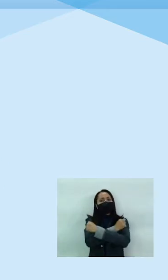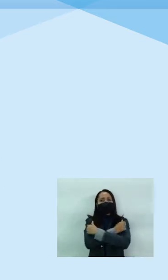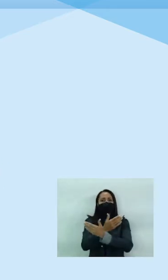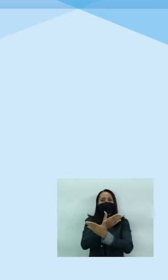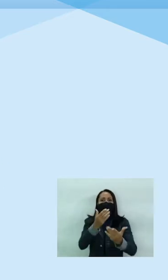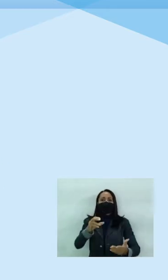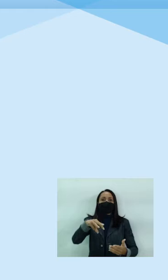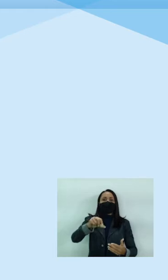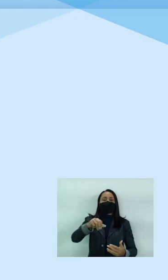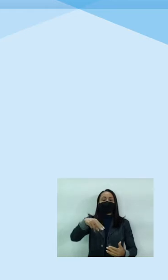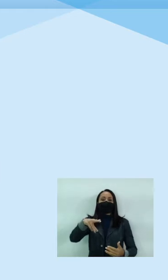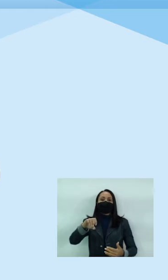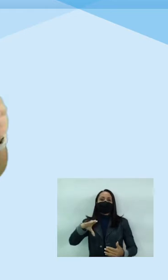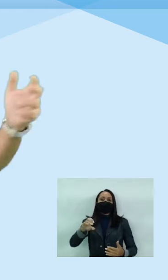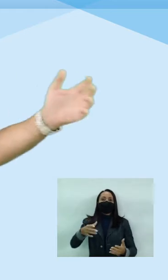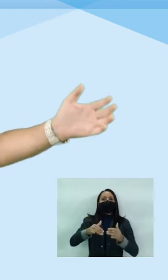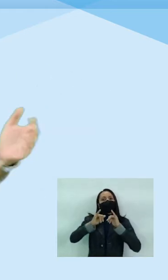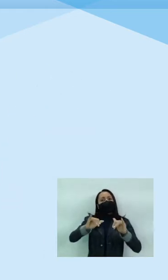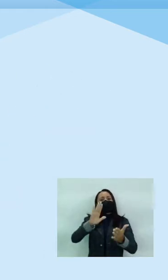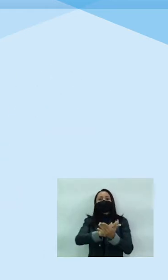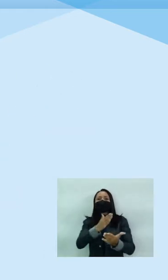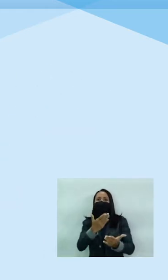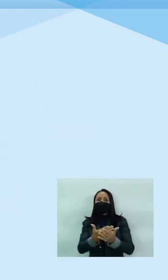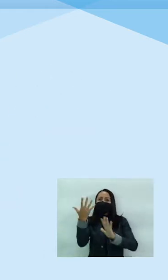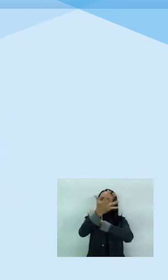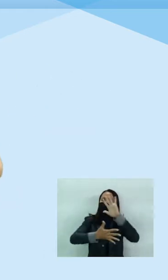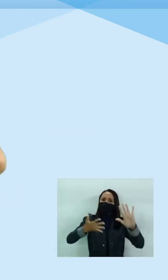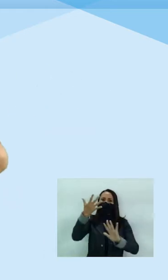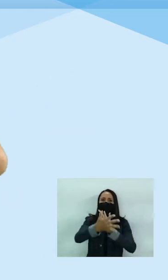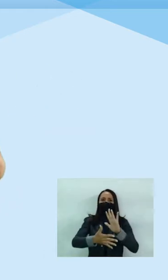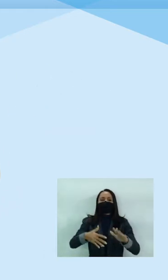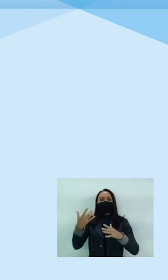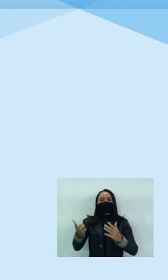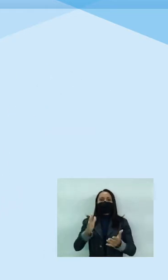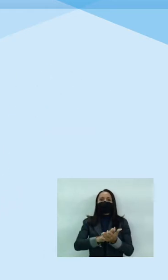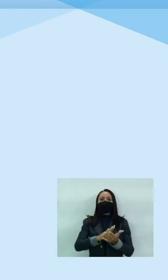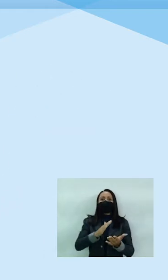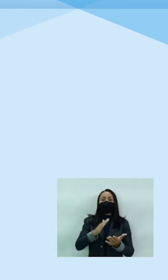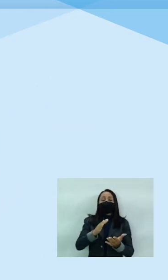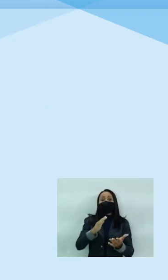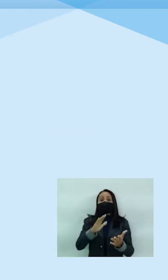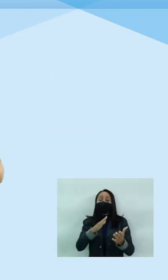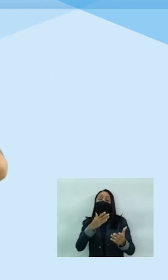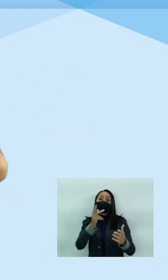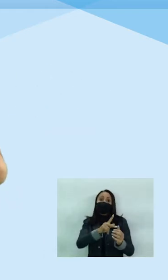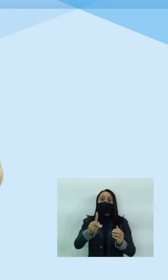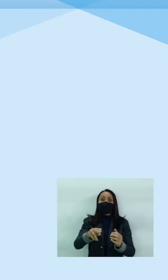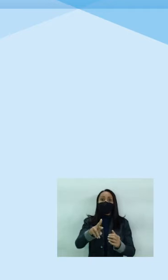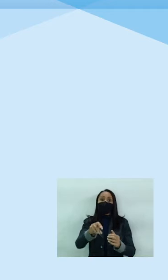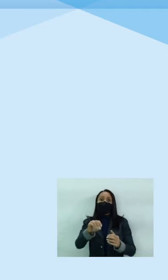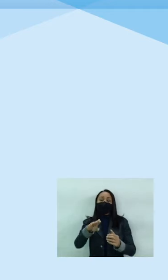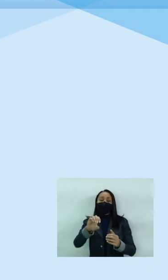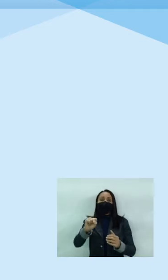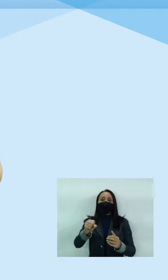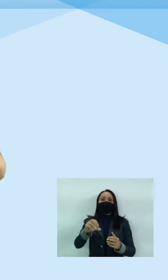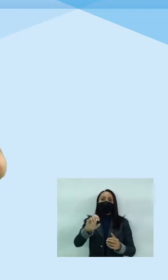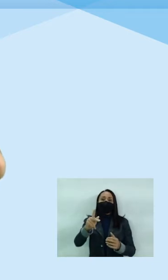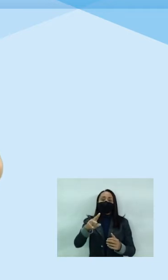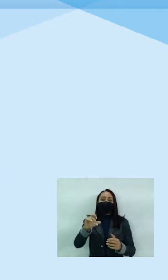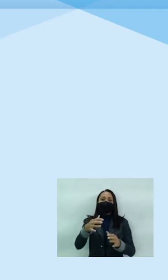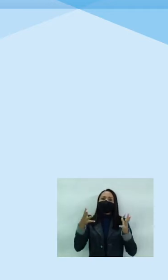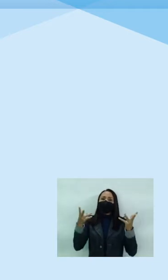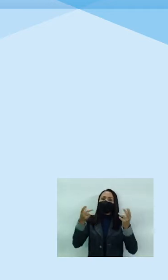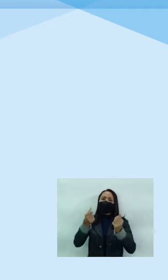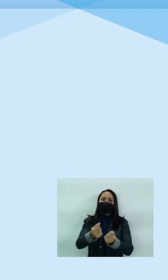amigo Manuel aqui da transmissão, da nossa intérprete de Libras, ao professor Robson Selmo Tavares, à professora Shirley e a todos que